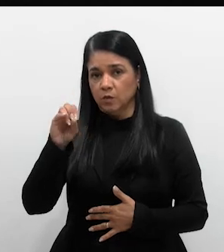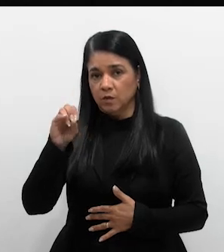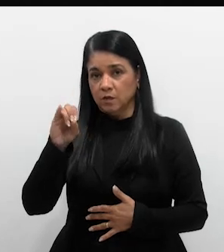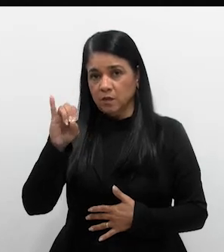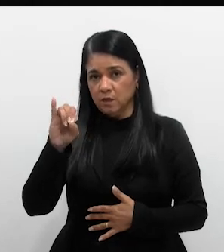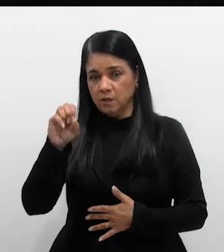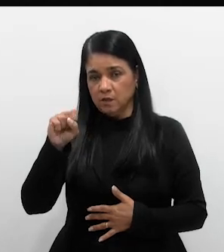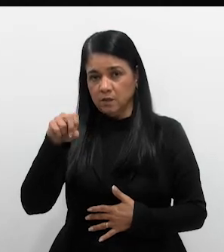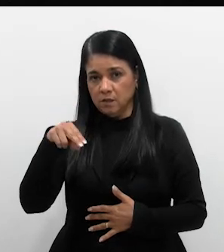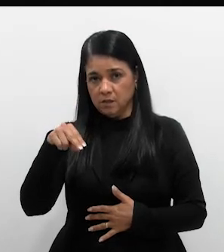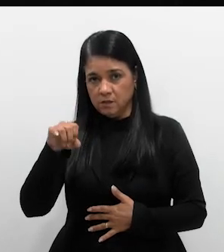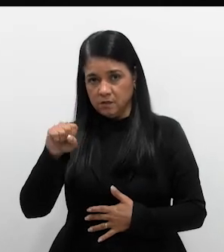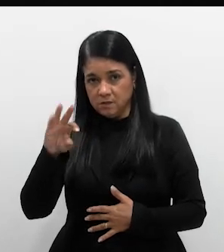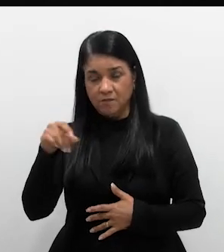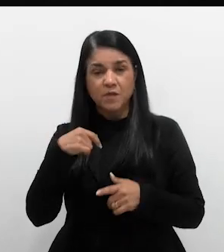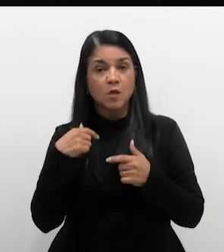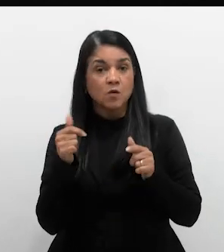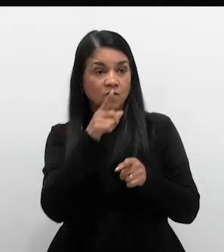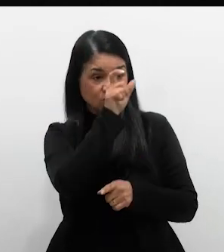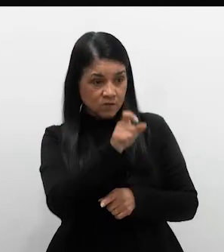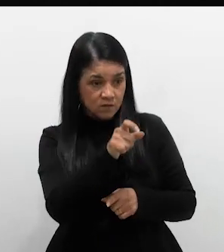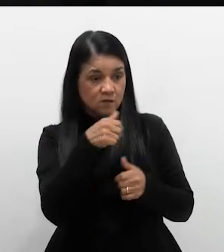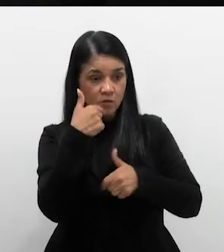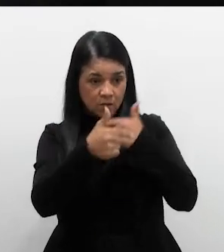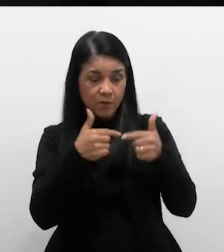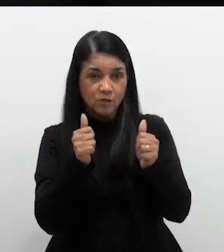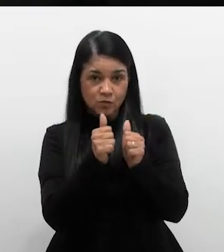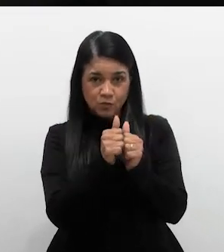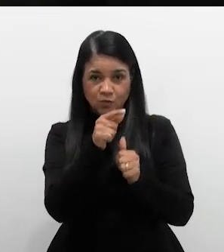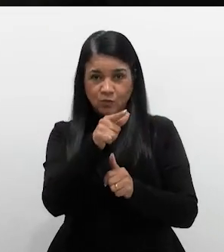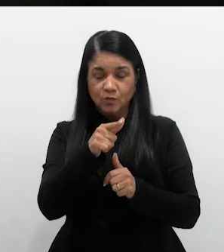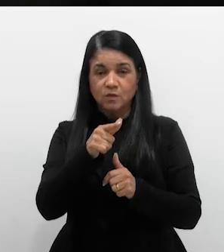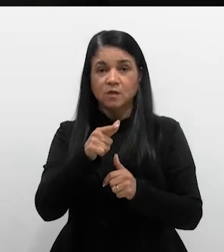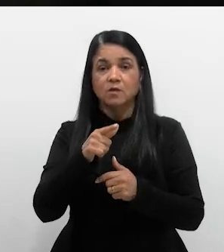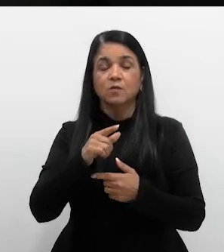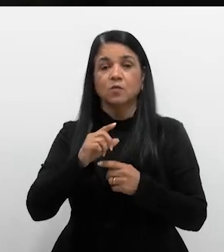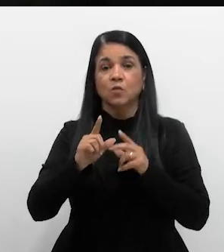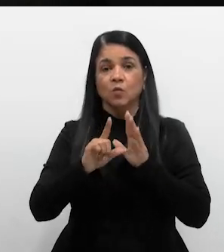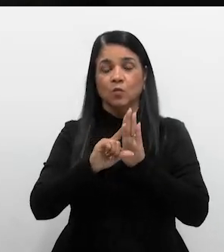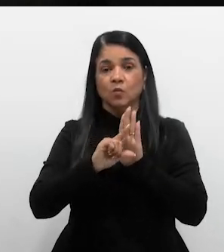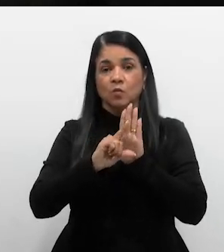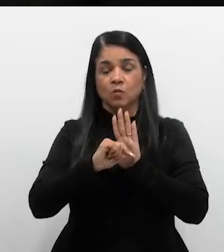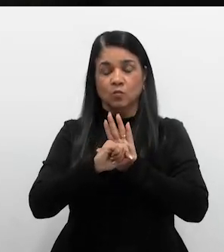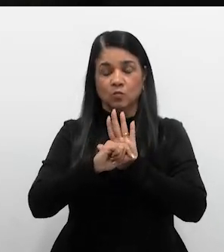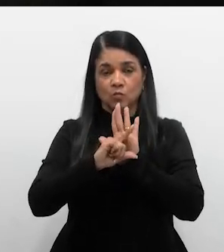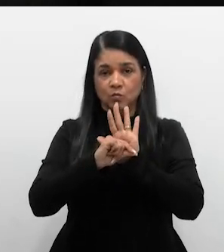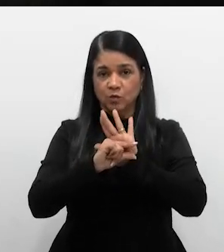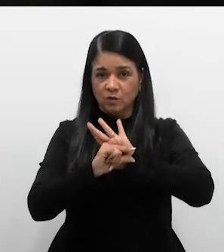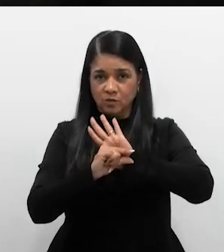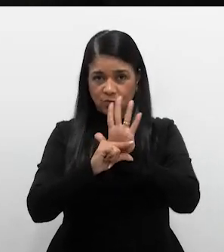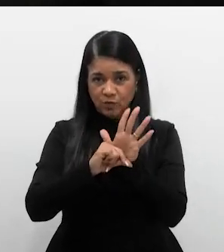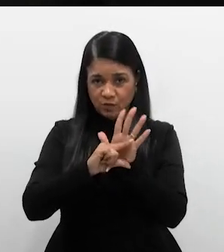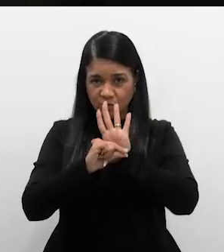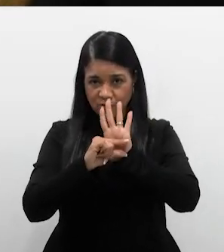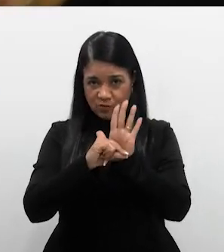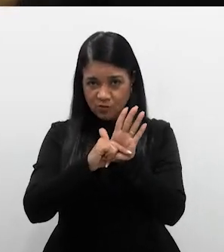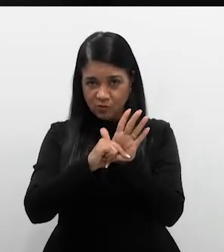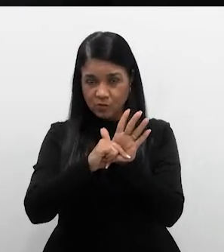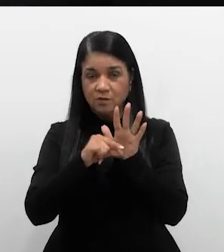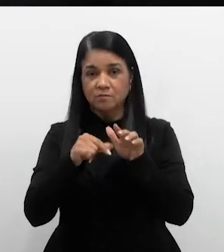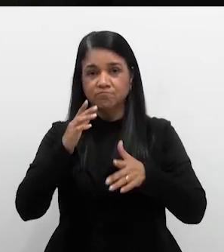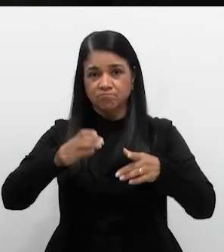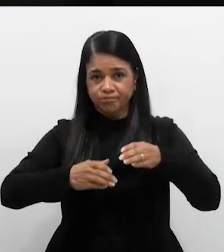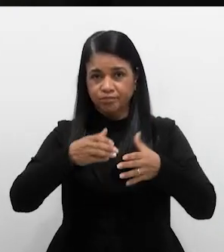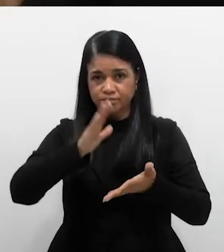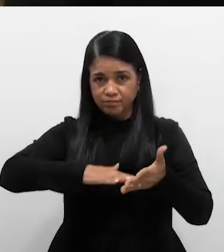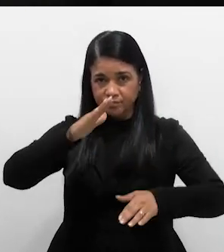trabalhar na Unida Tijuca, o Jorge fez os figurinos do nosso desfile da Tijuca, que a escola foi vice-campeã,